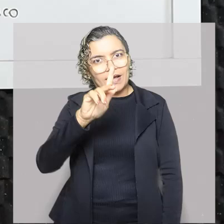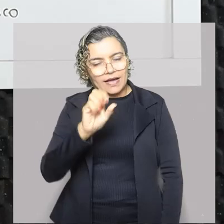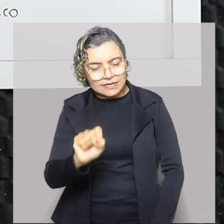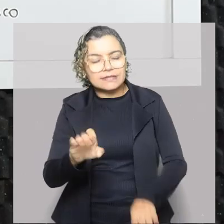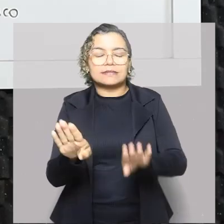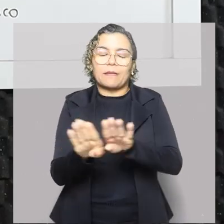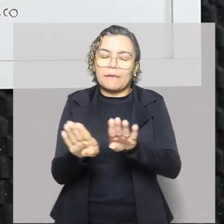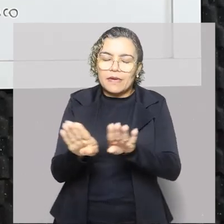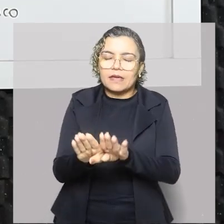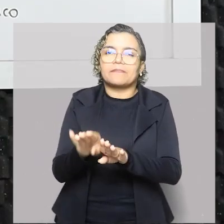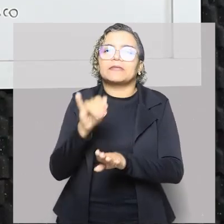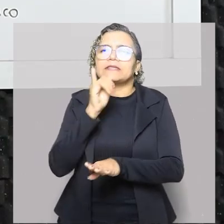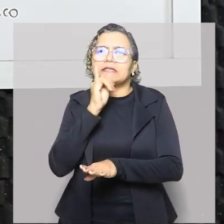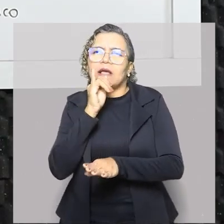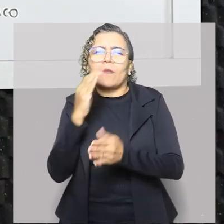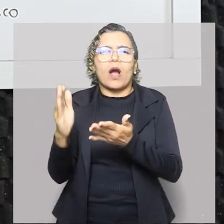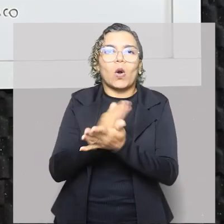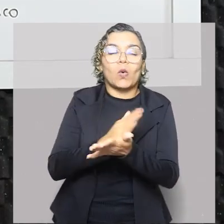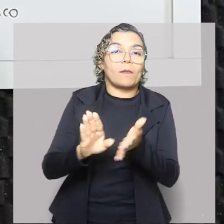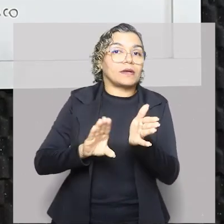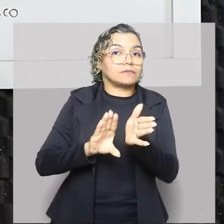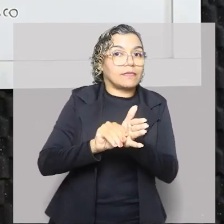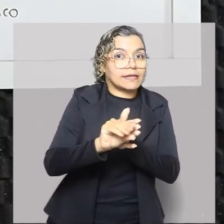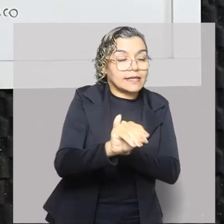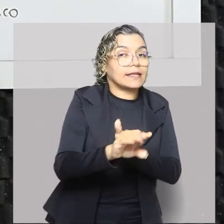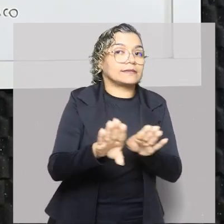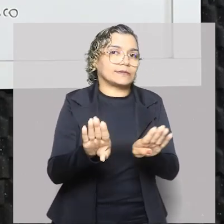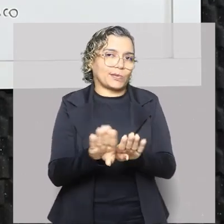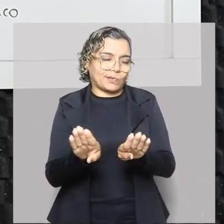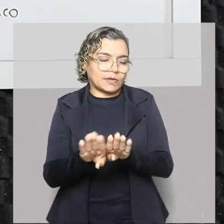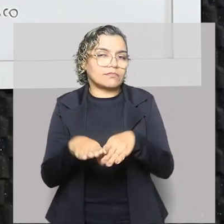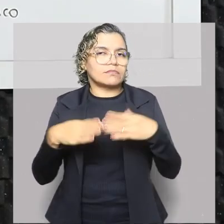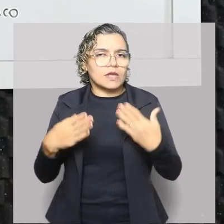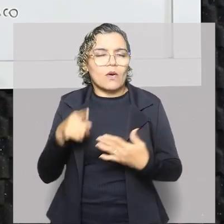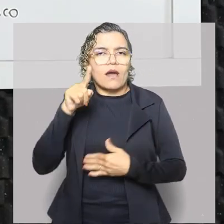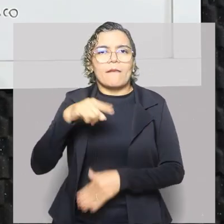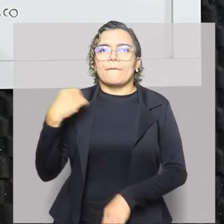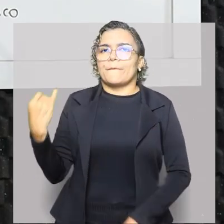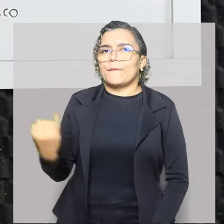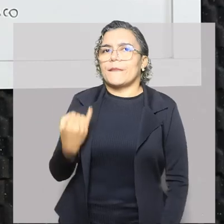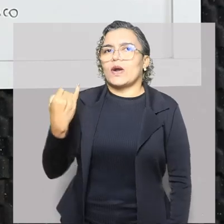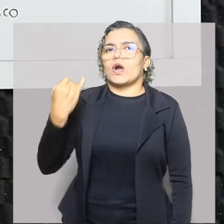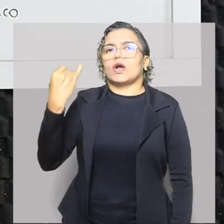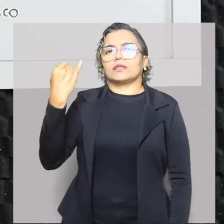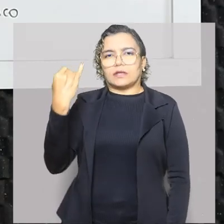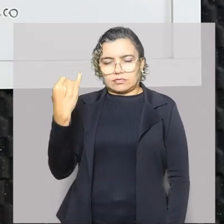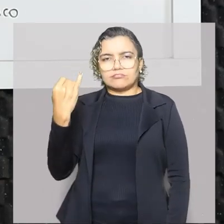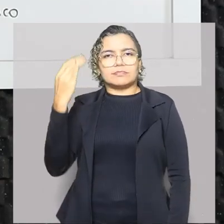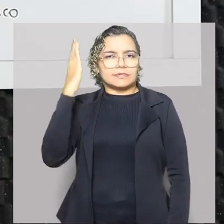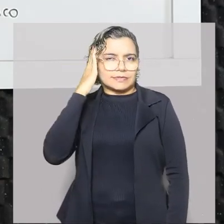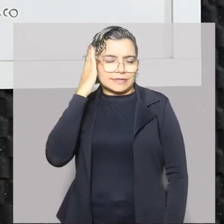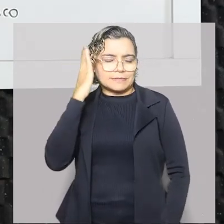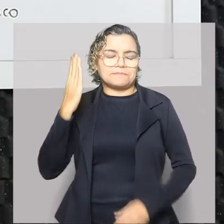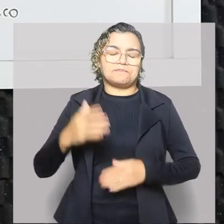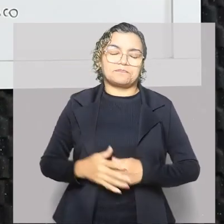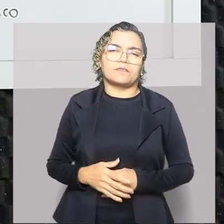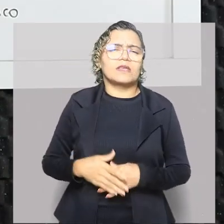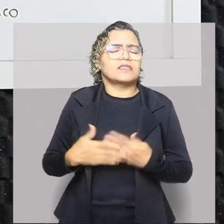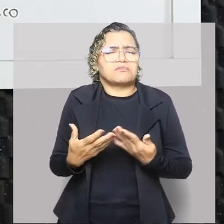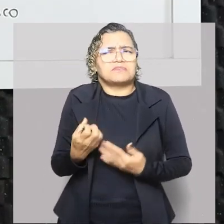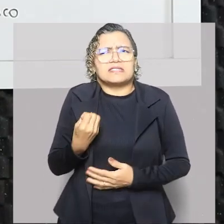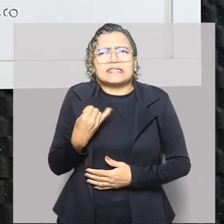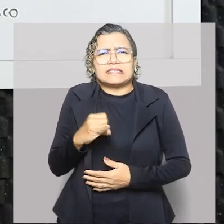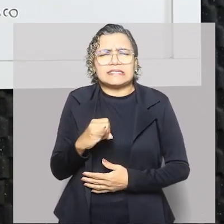fazem esse processo fotossintético. Então, é muito relevante a gente também pontuar e ressaltar isso. Raíssa, e se eu